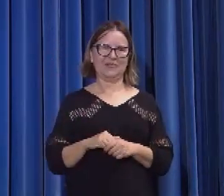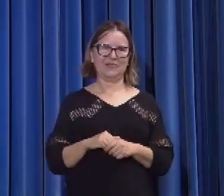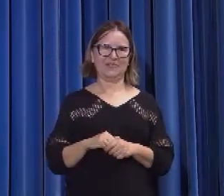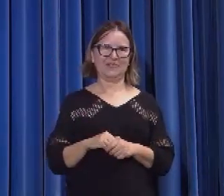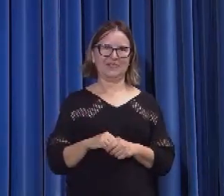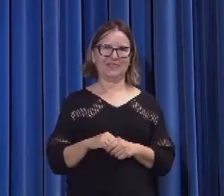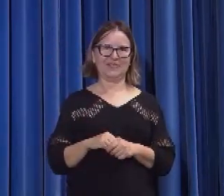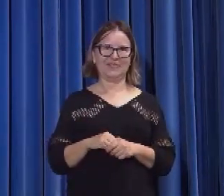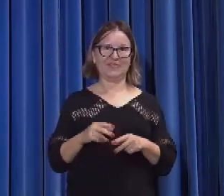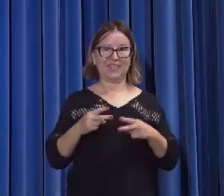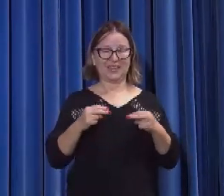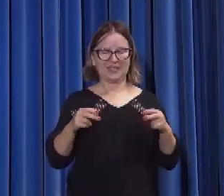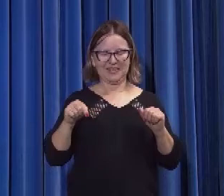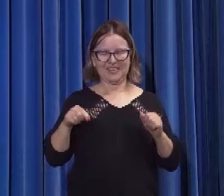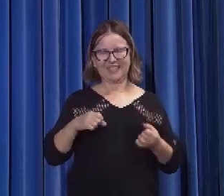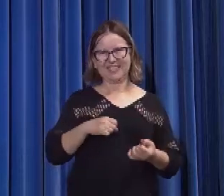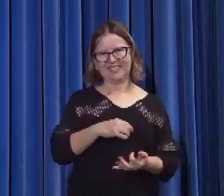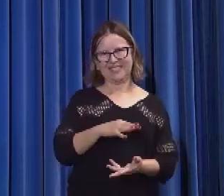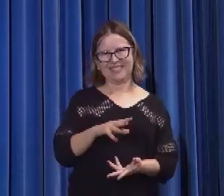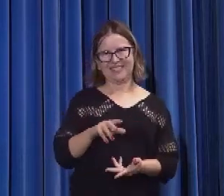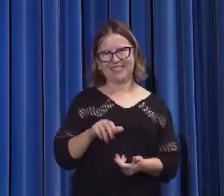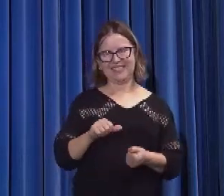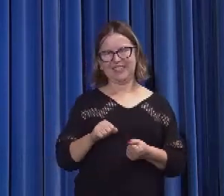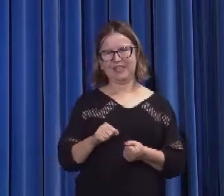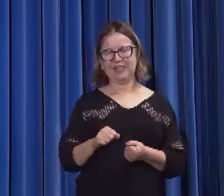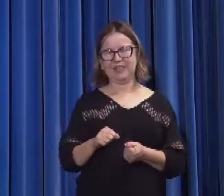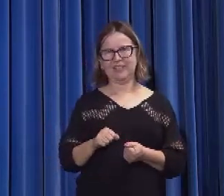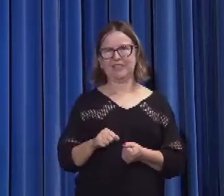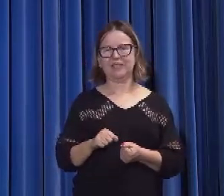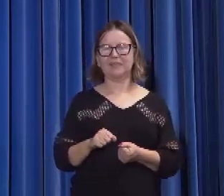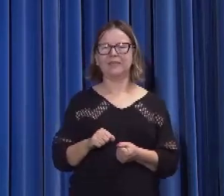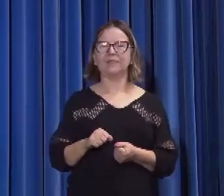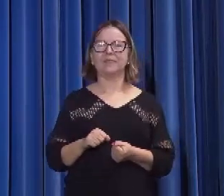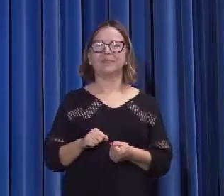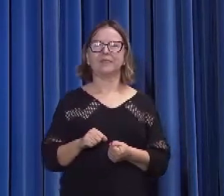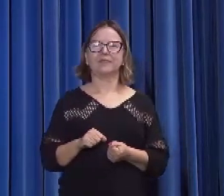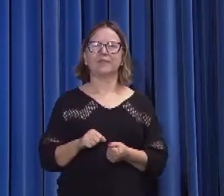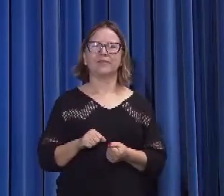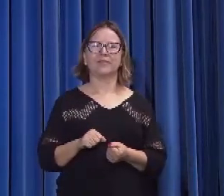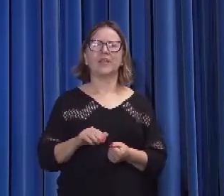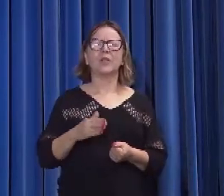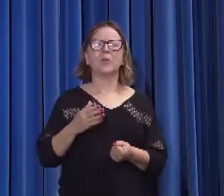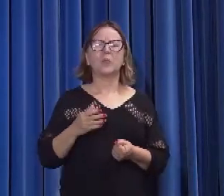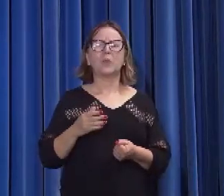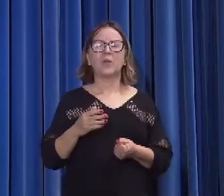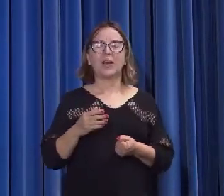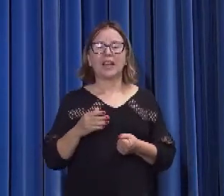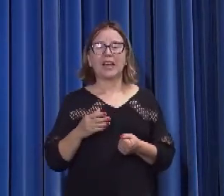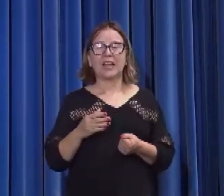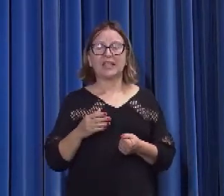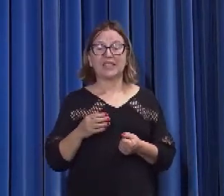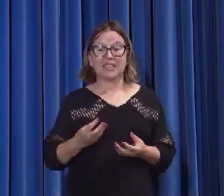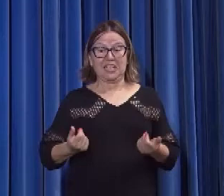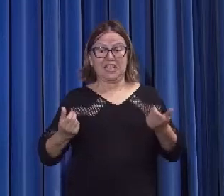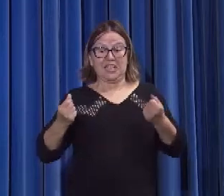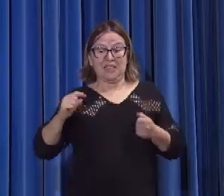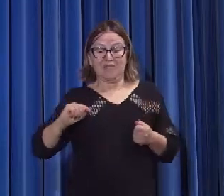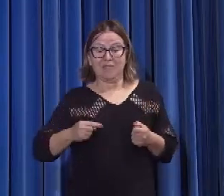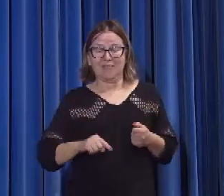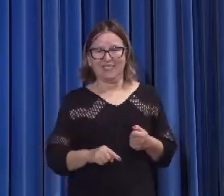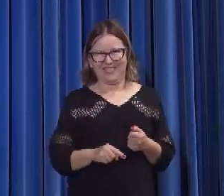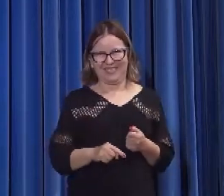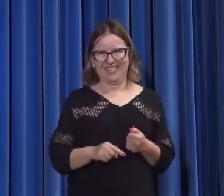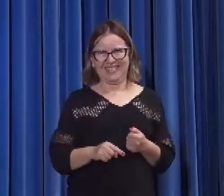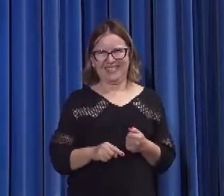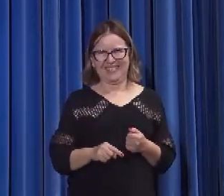As coisas nesse mundo, nós lemos lá, quais são as insondáveis riquezas? Aquelas que estão